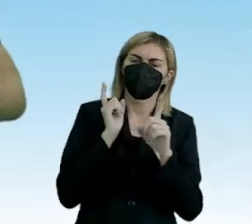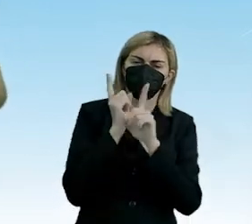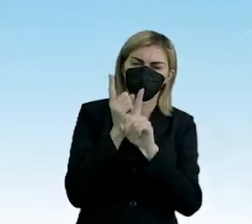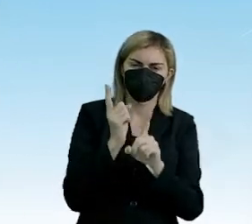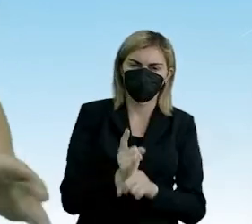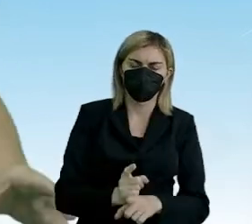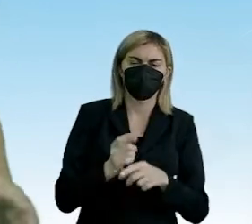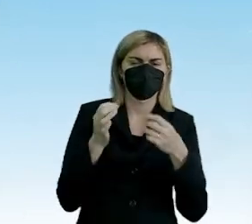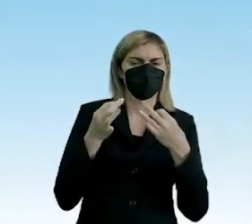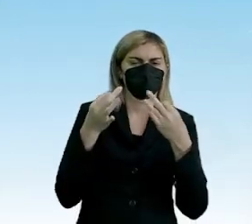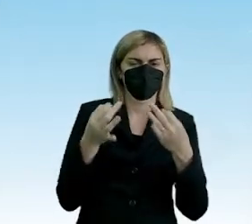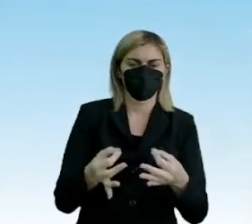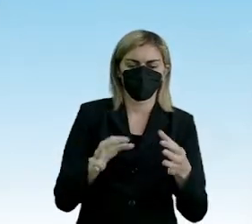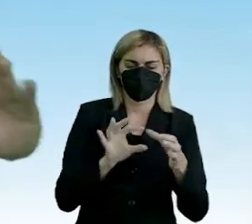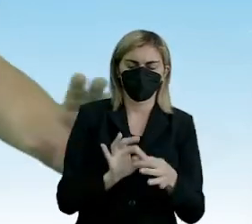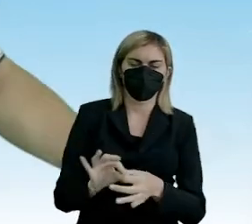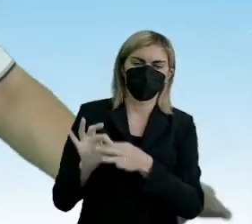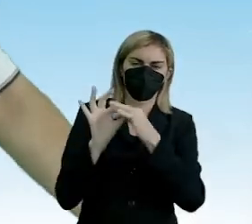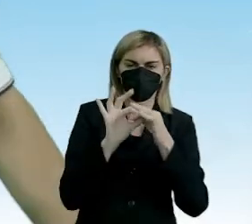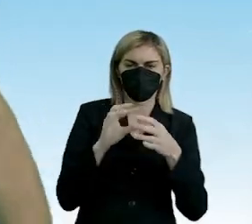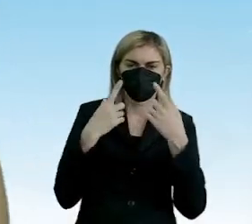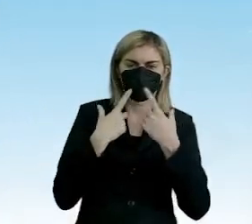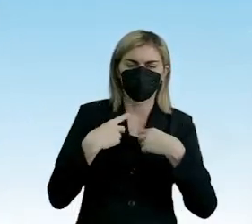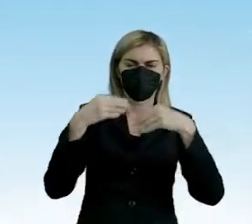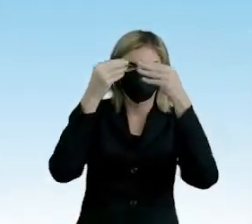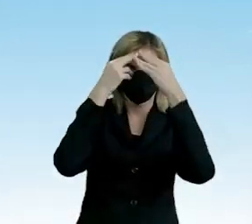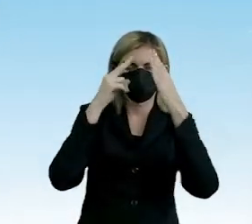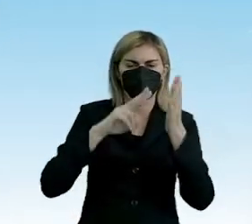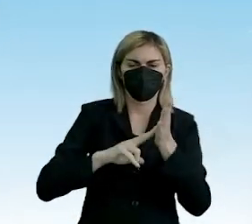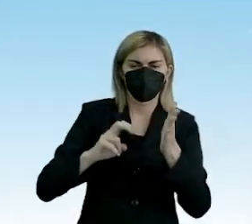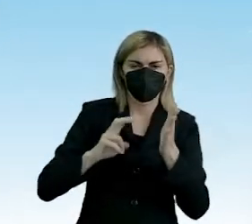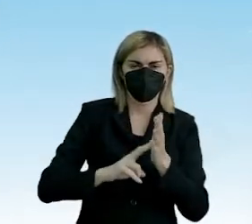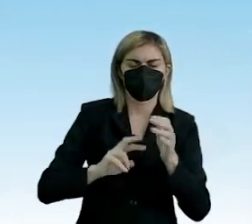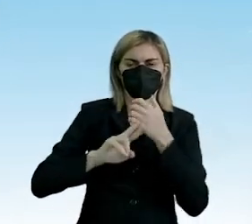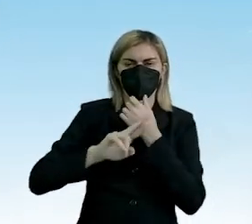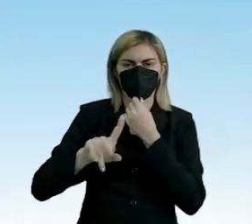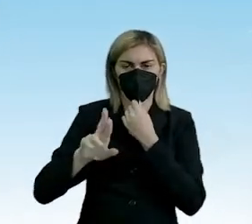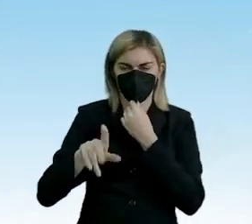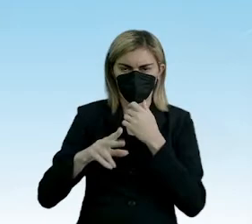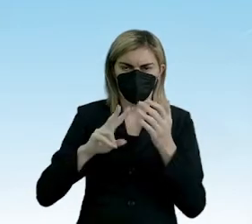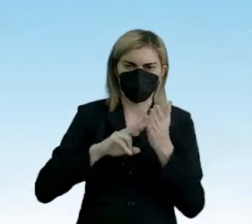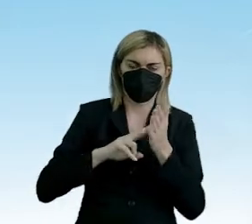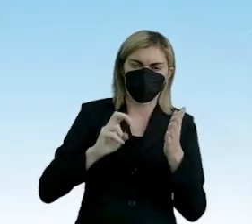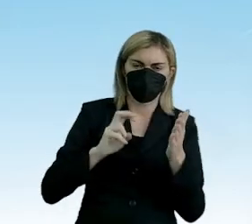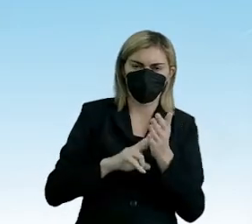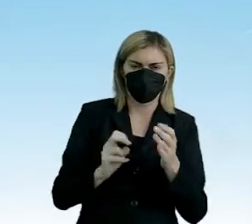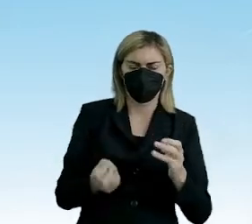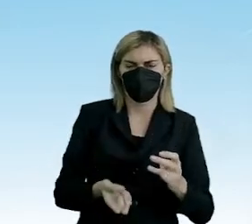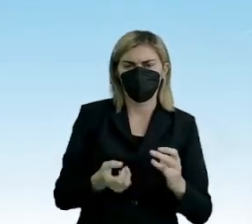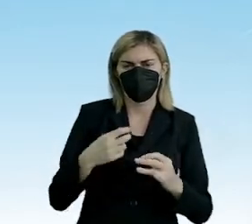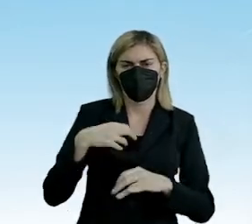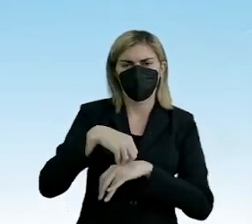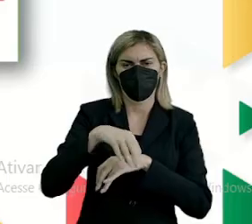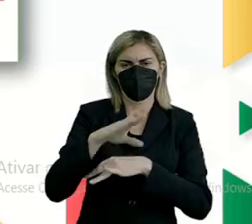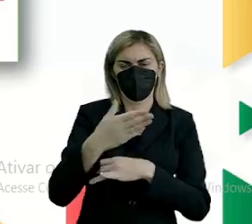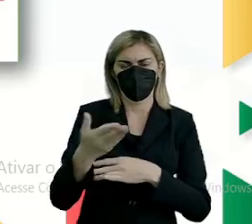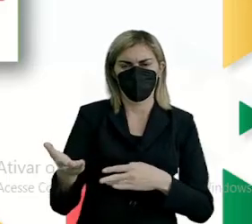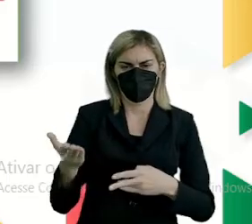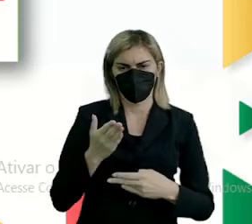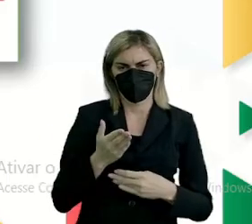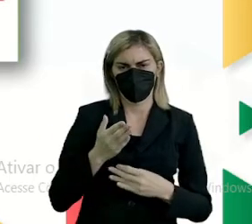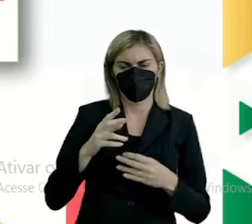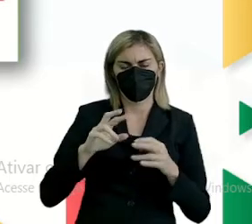quê? Justamente essa união da linguagem verbal com a linguagem não verbal. E aqui trago para vocês